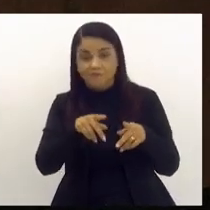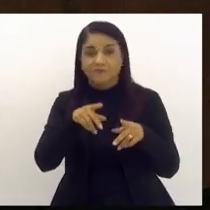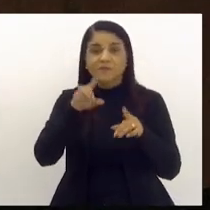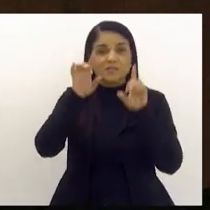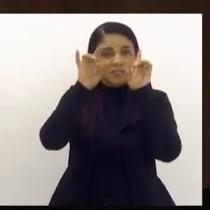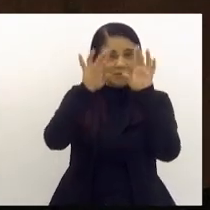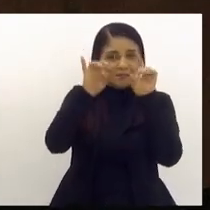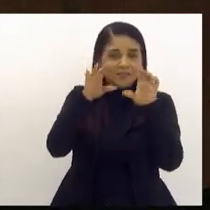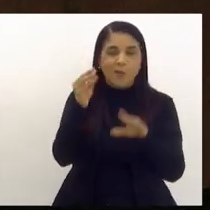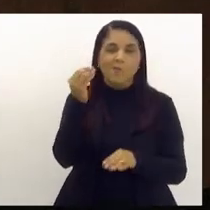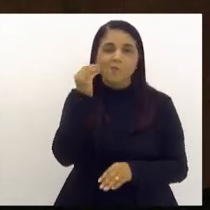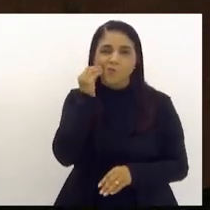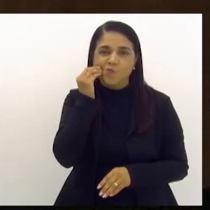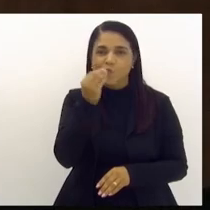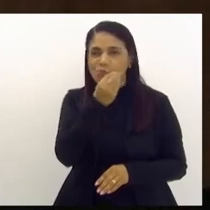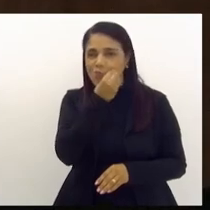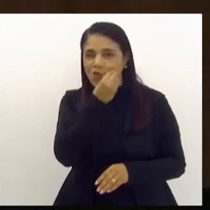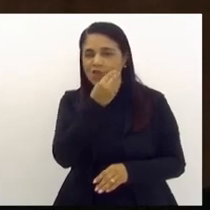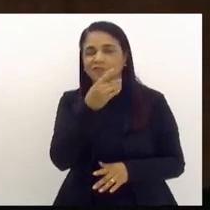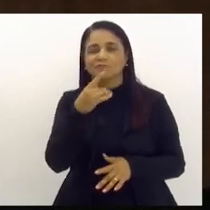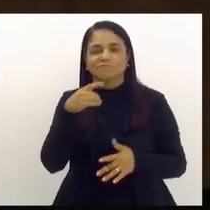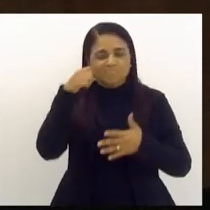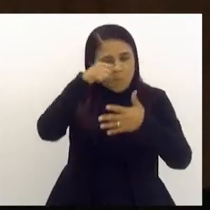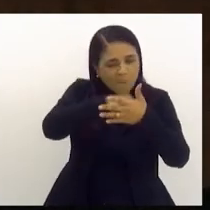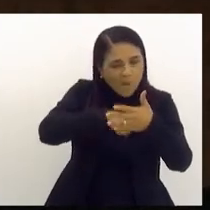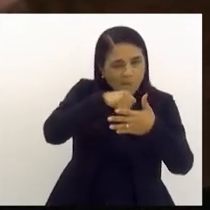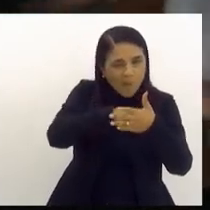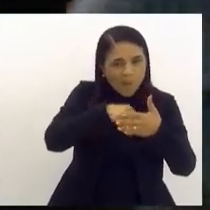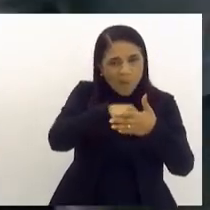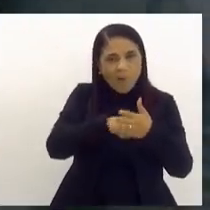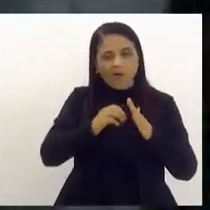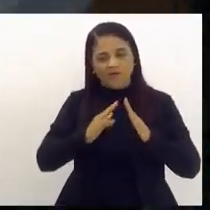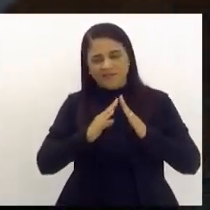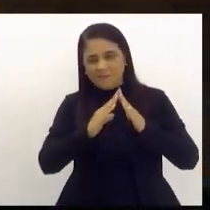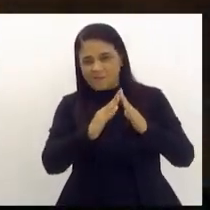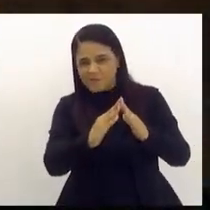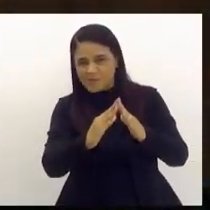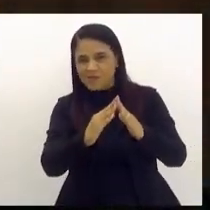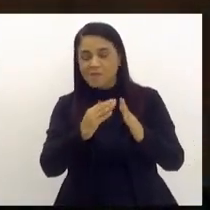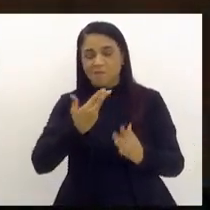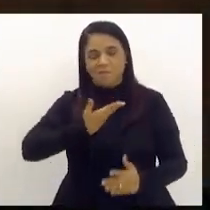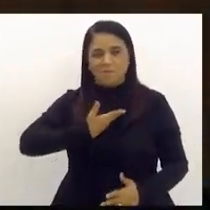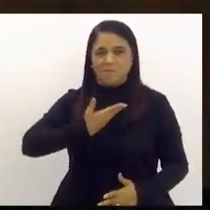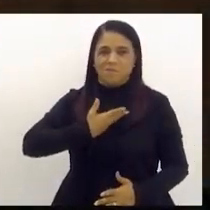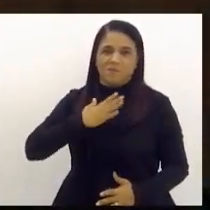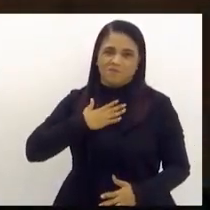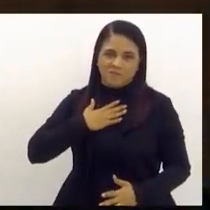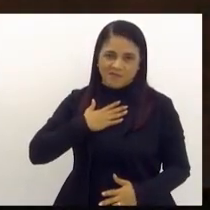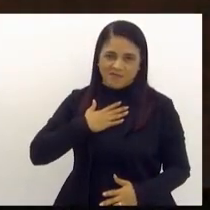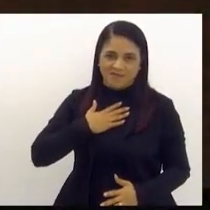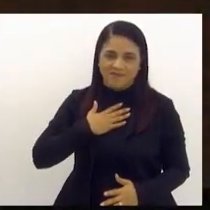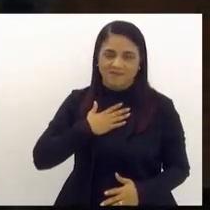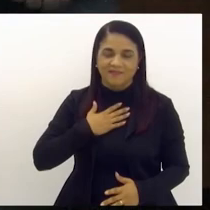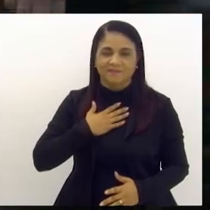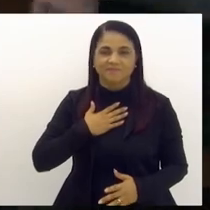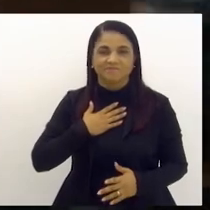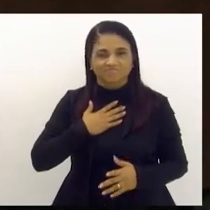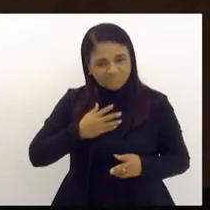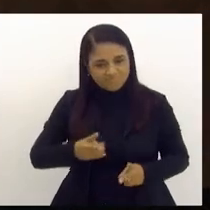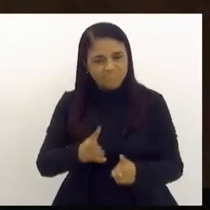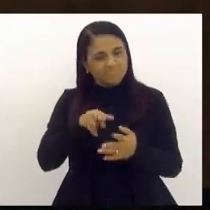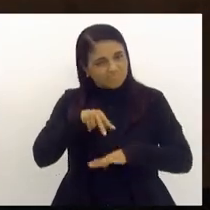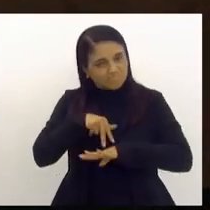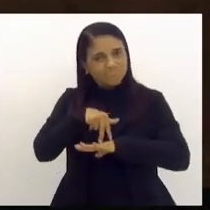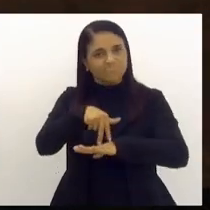mando um beijo para essas companheiras de luta da moradia popular, minhas companheiras, que tanto se mantêm